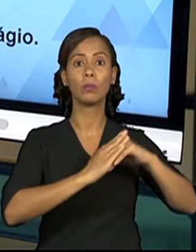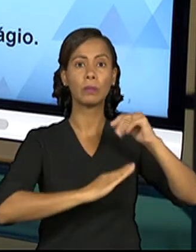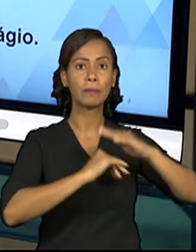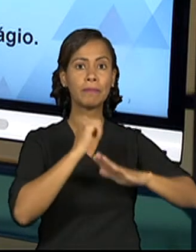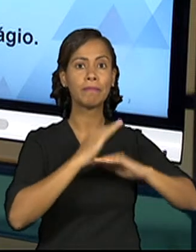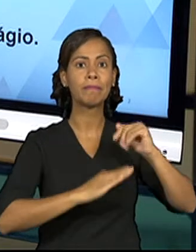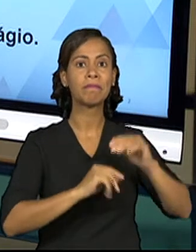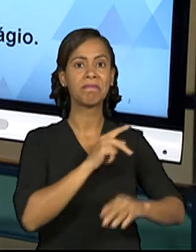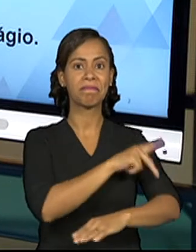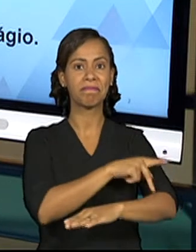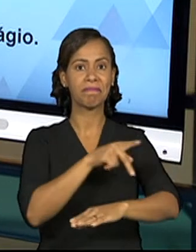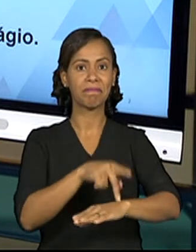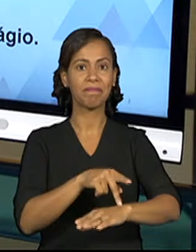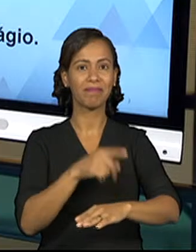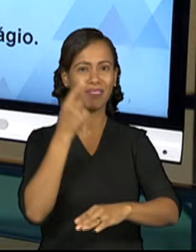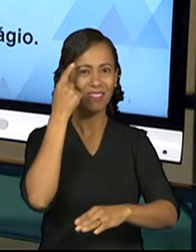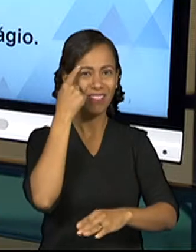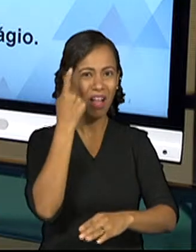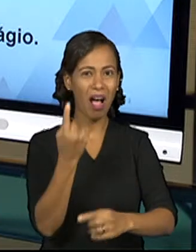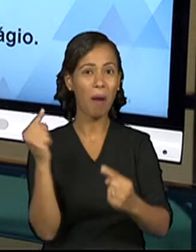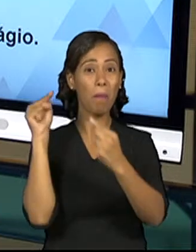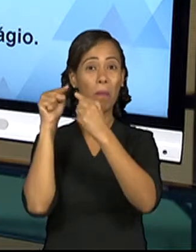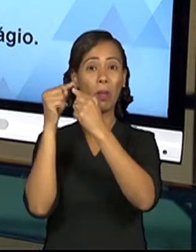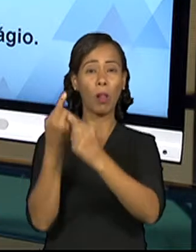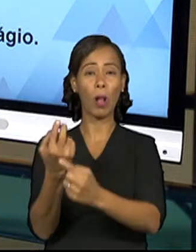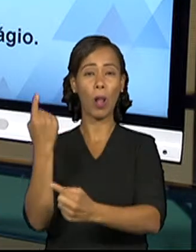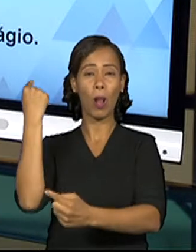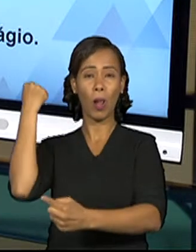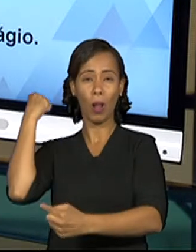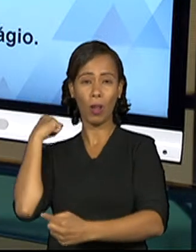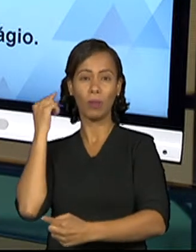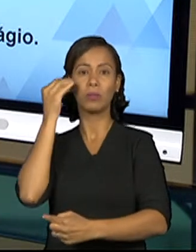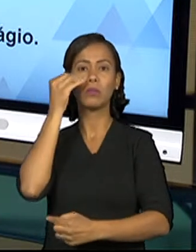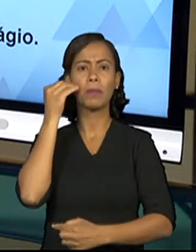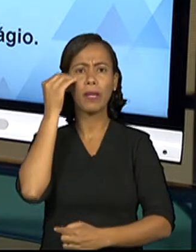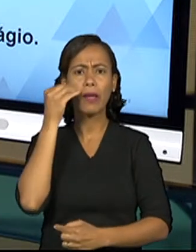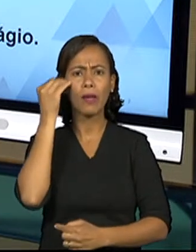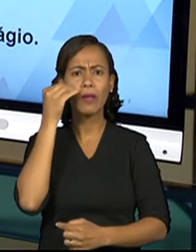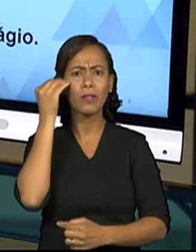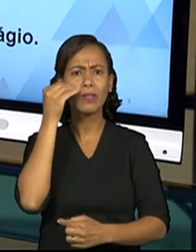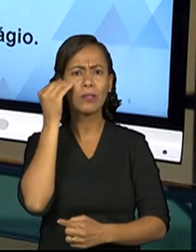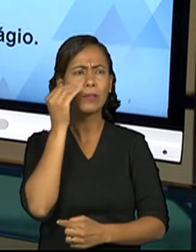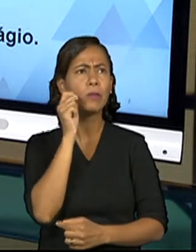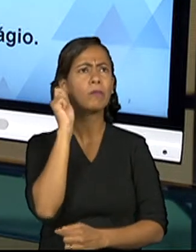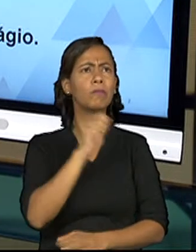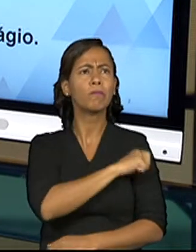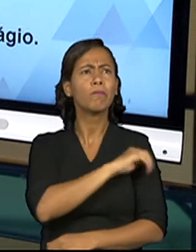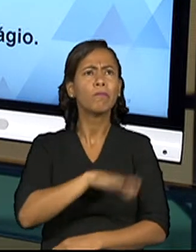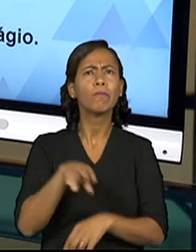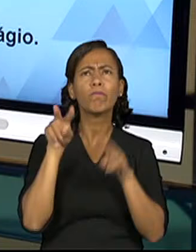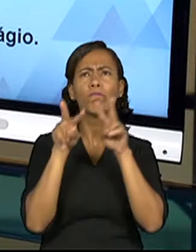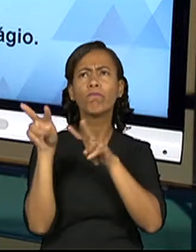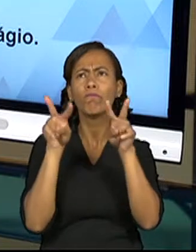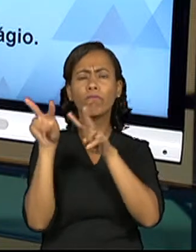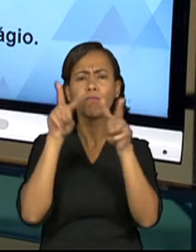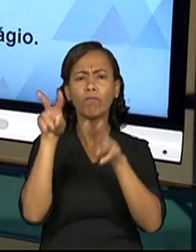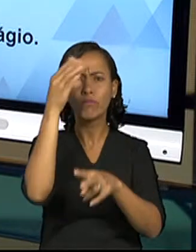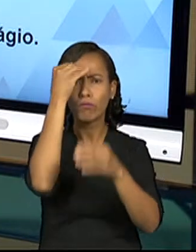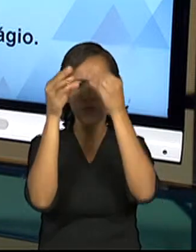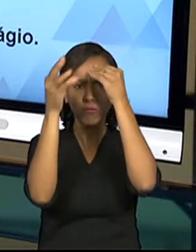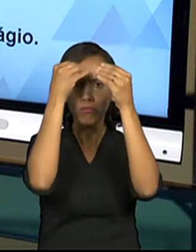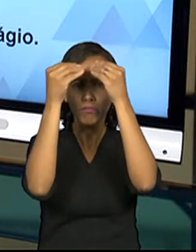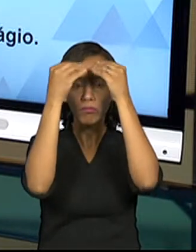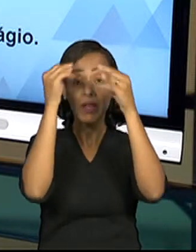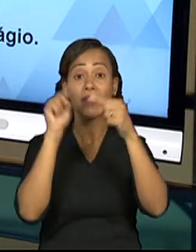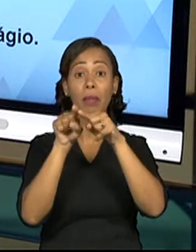vivência anterior como aluno, como professor de aula particular ou de alguma outra disciplina e também no estágio